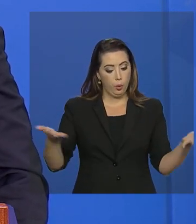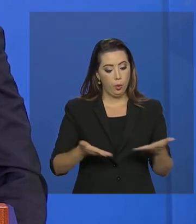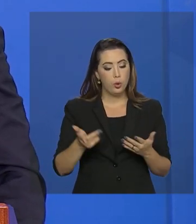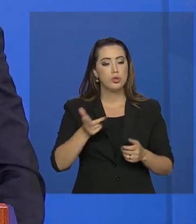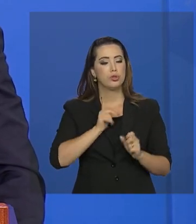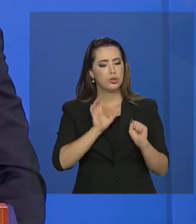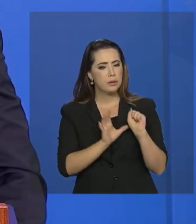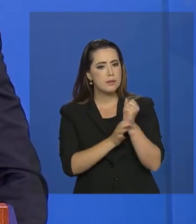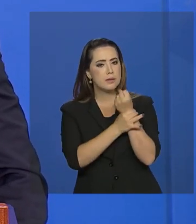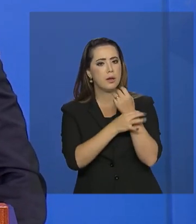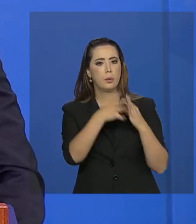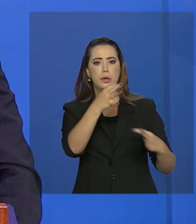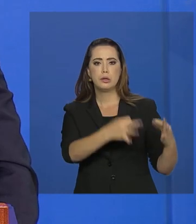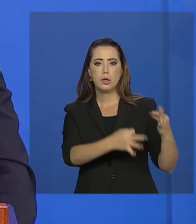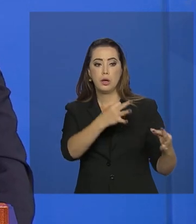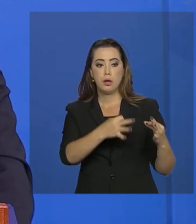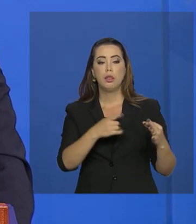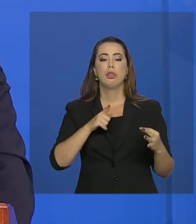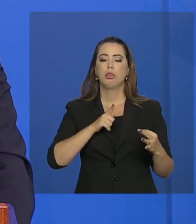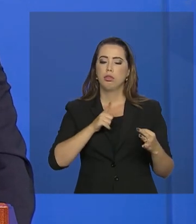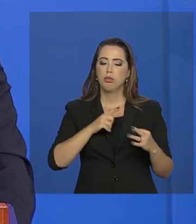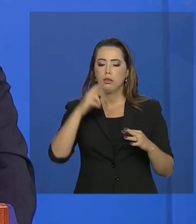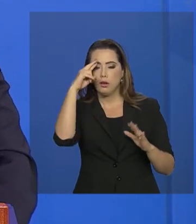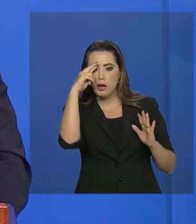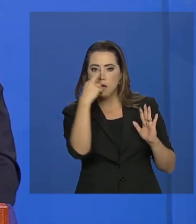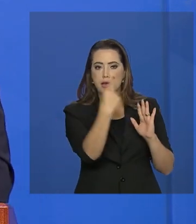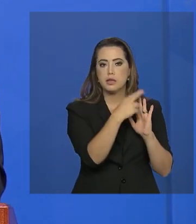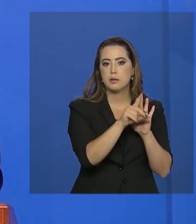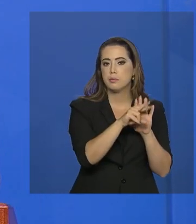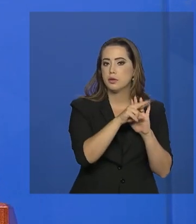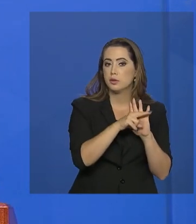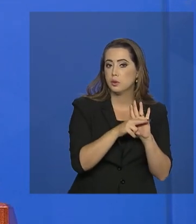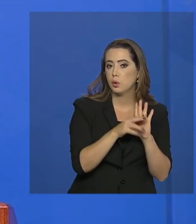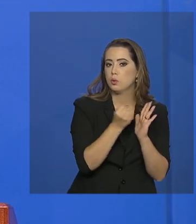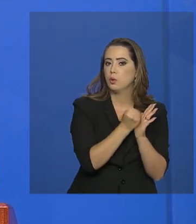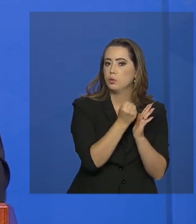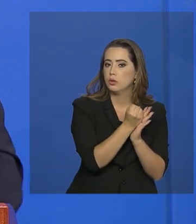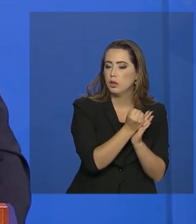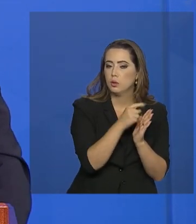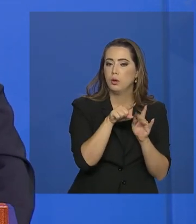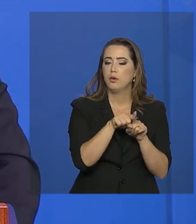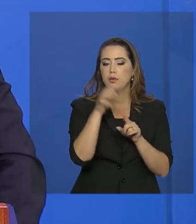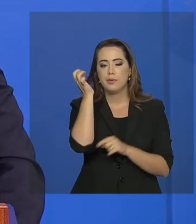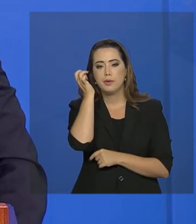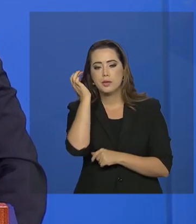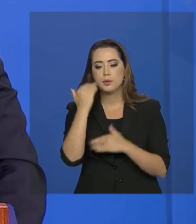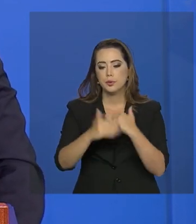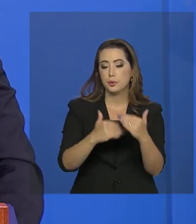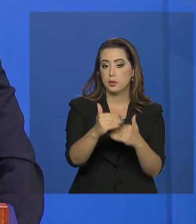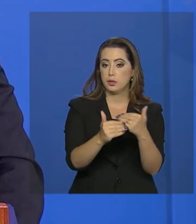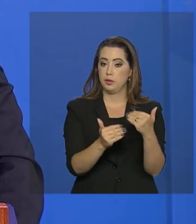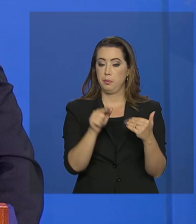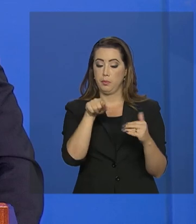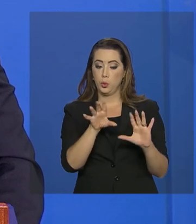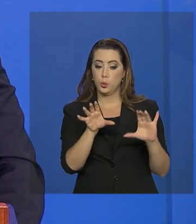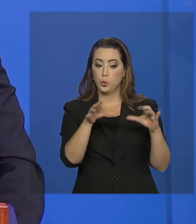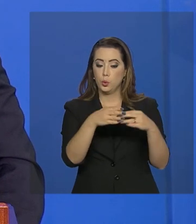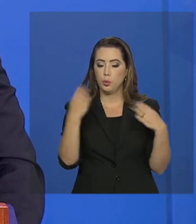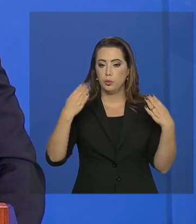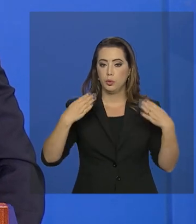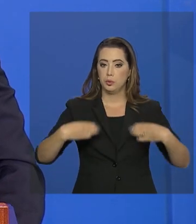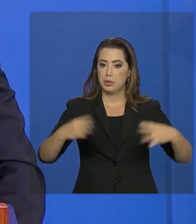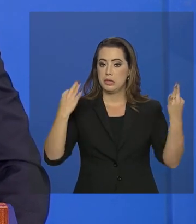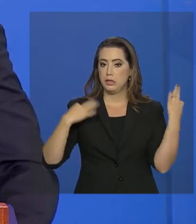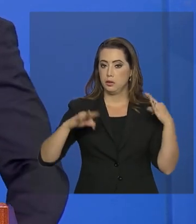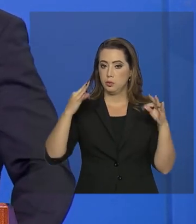segurança jurídica, que existe respeito aos contratos, e isso tem facilitado muito o desempenho não só da pasta do turismo,